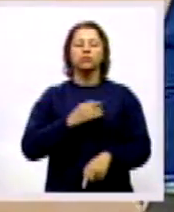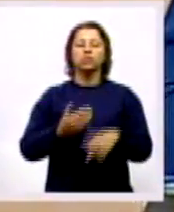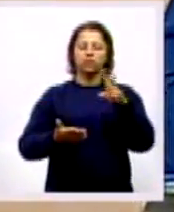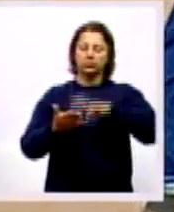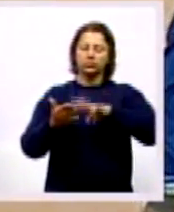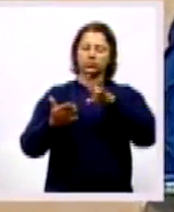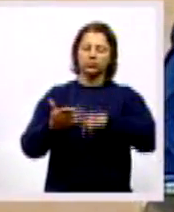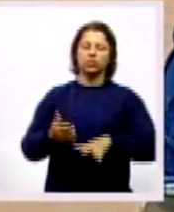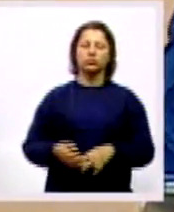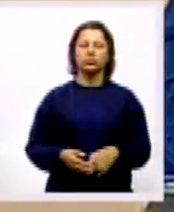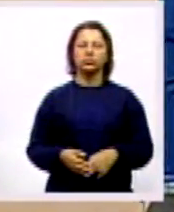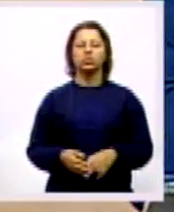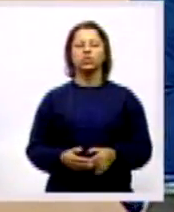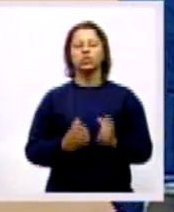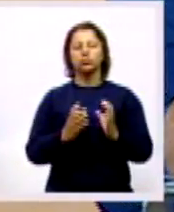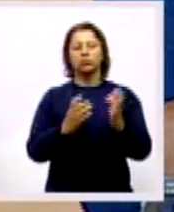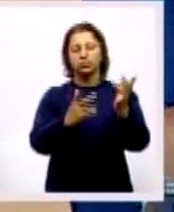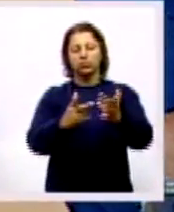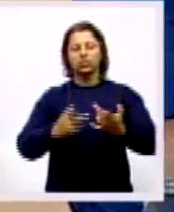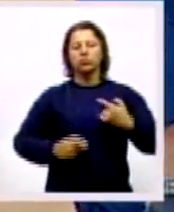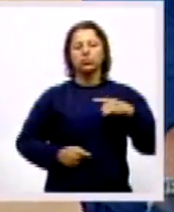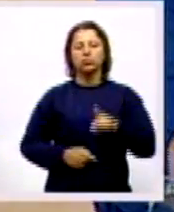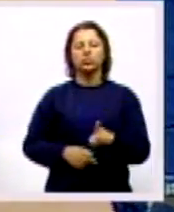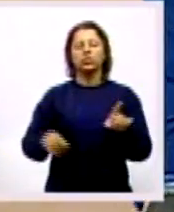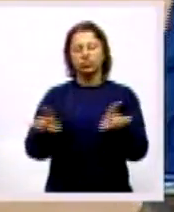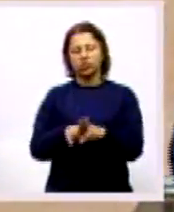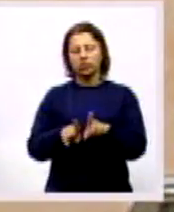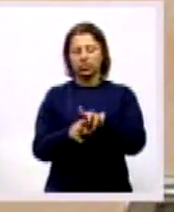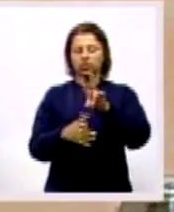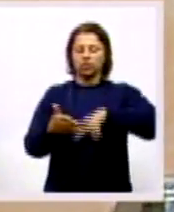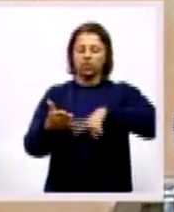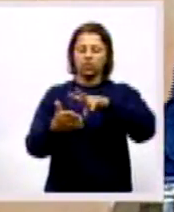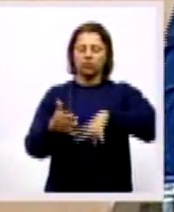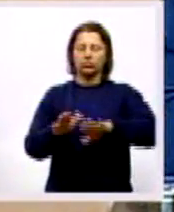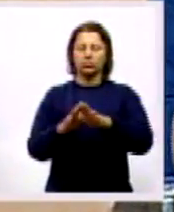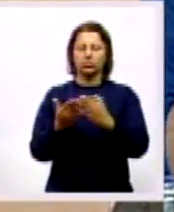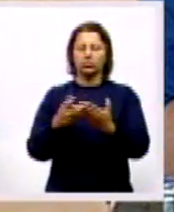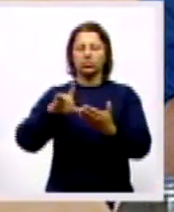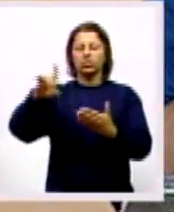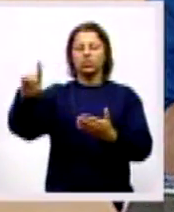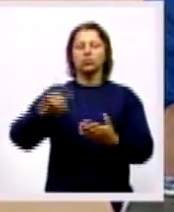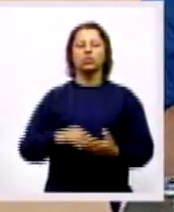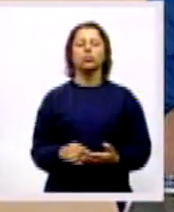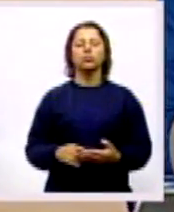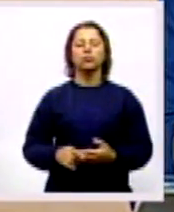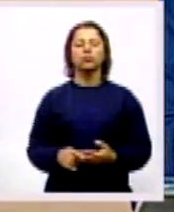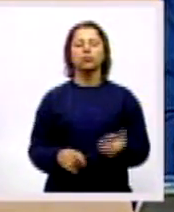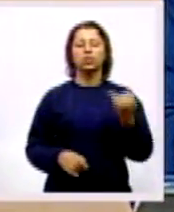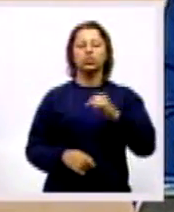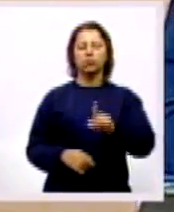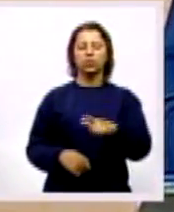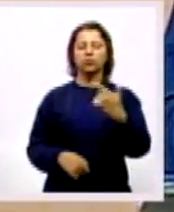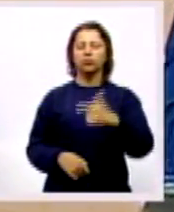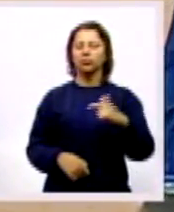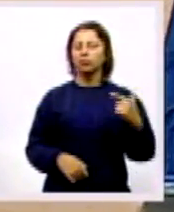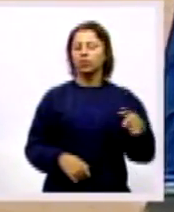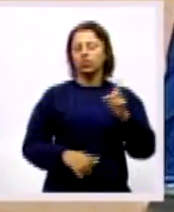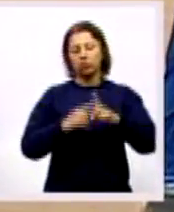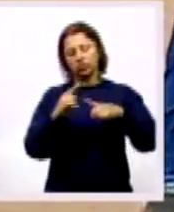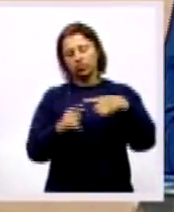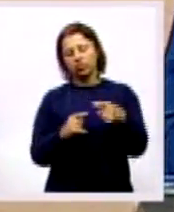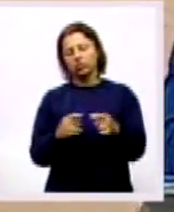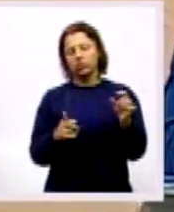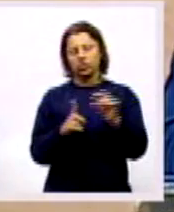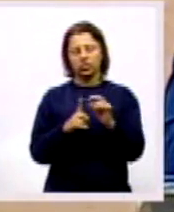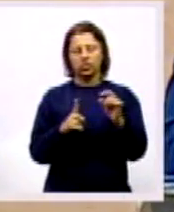que tive o contato com ela. E que quero convidar você para pegar agora a sua Bíblia. Você trouxe? Você